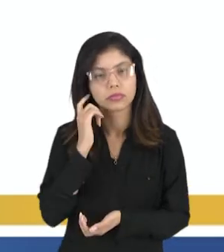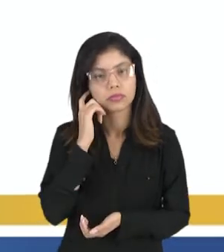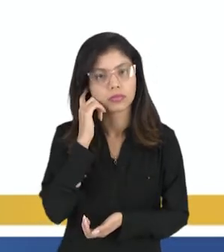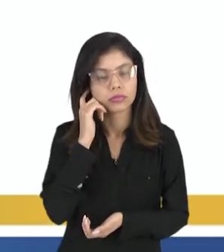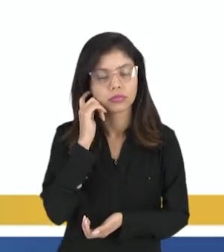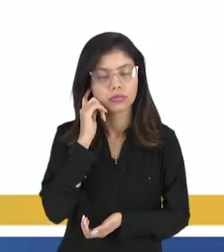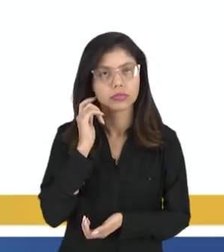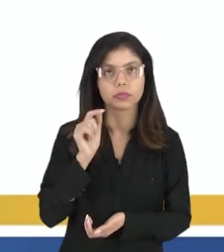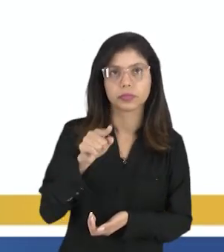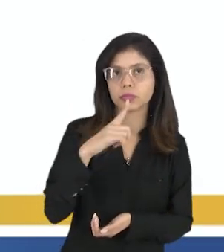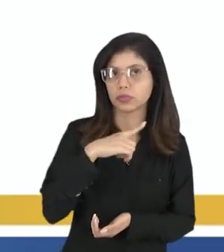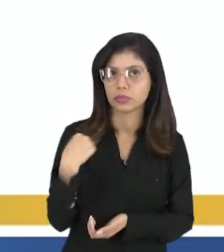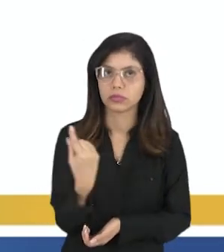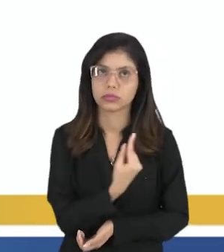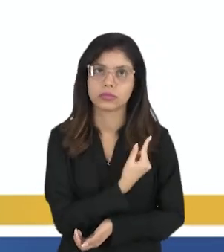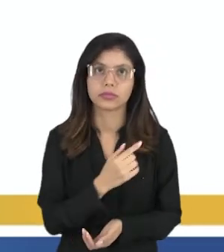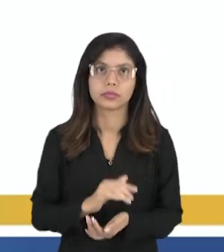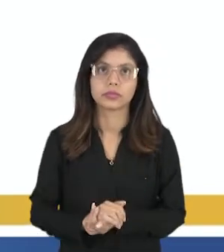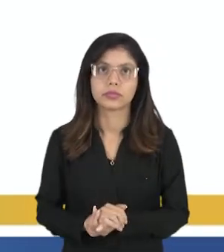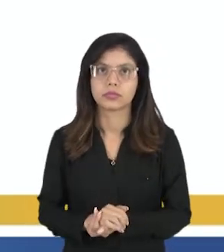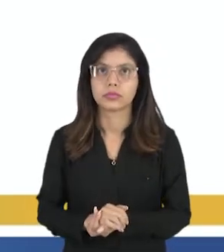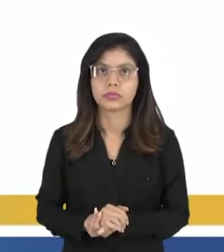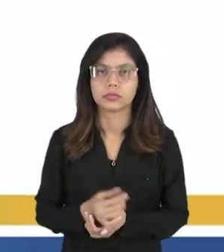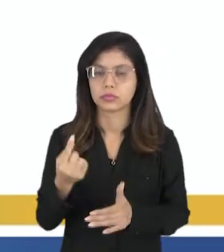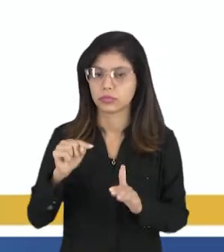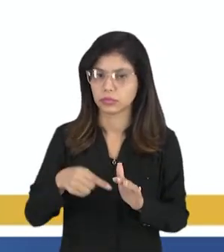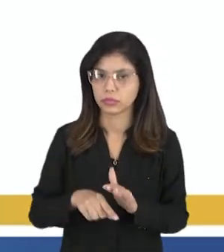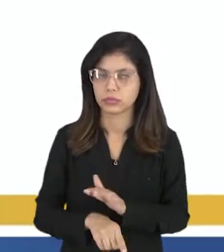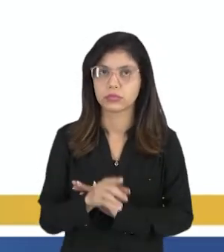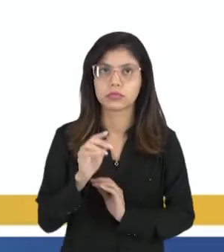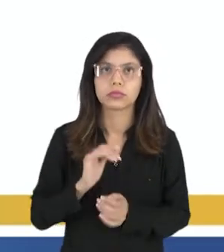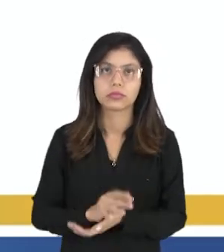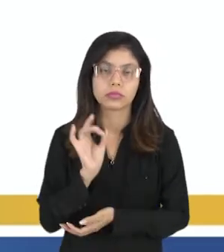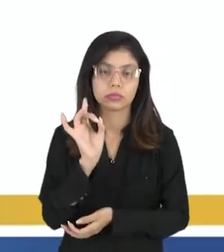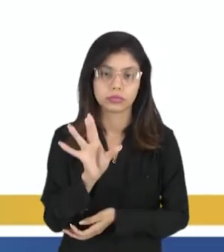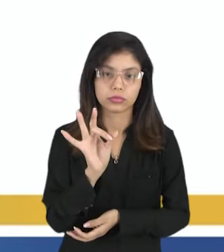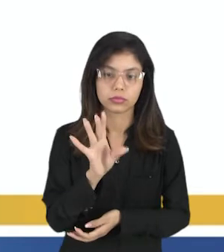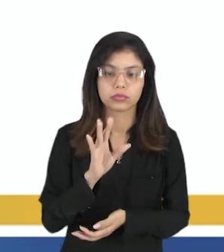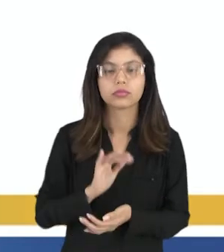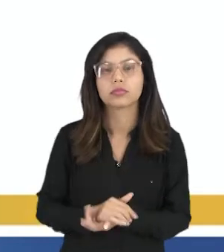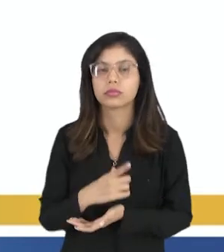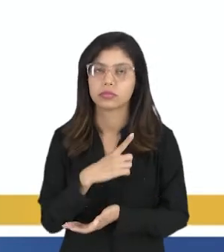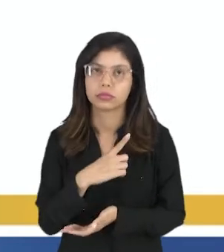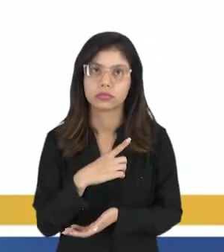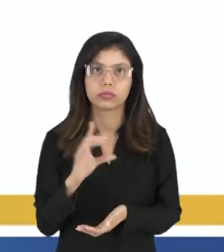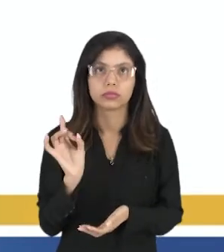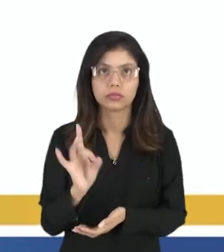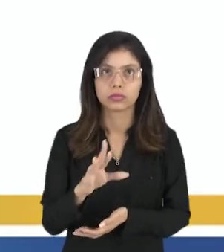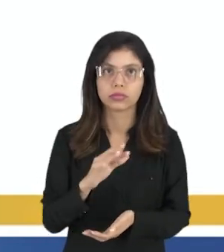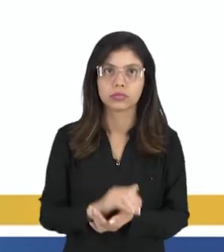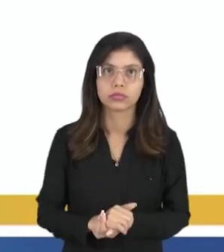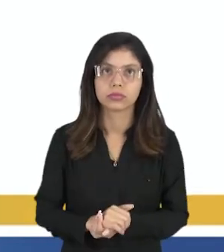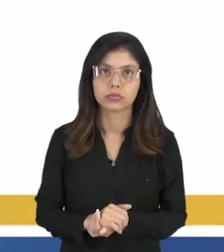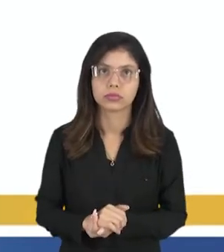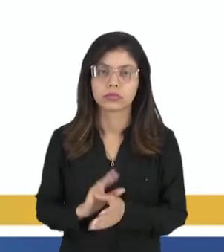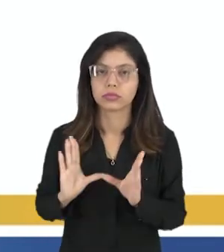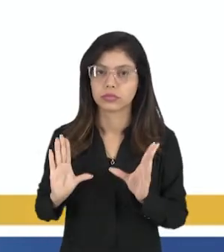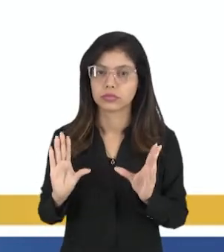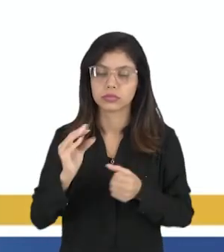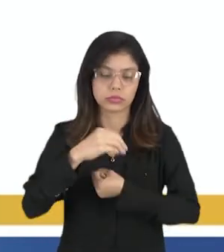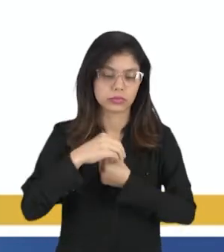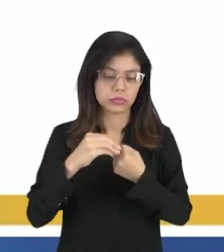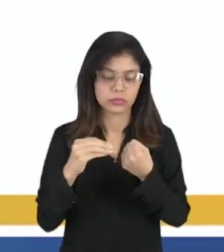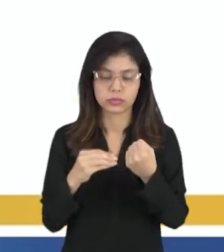aqui, ó, a gente tem o cloreto de sódio e aqui dentro, né, nós só temos somente